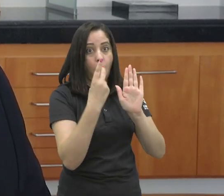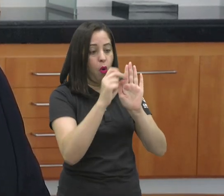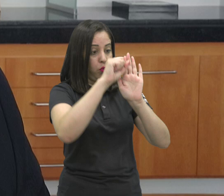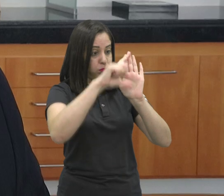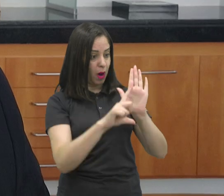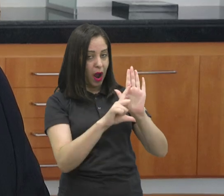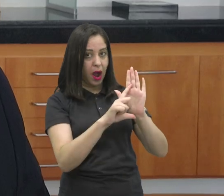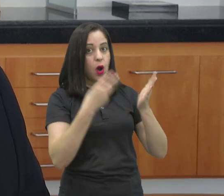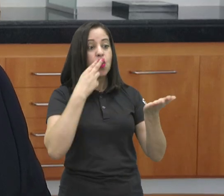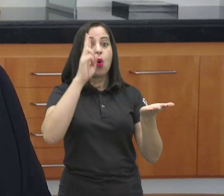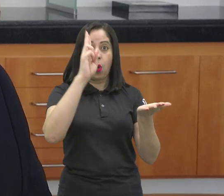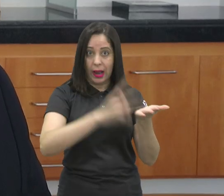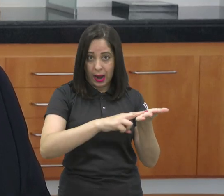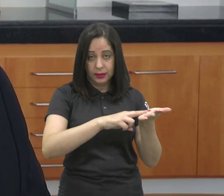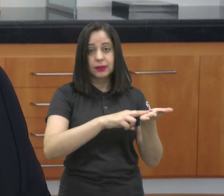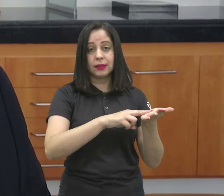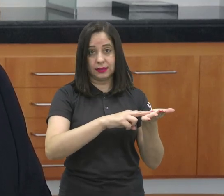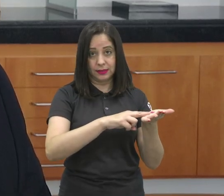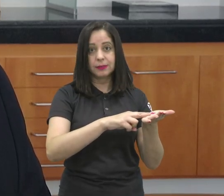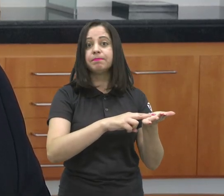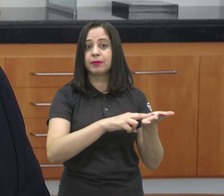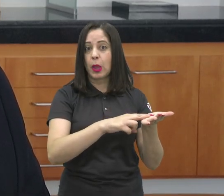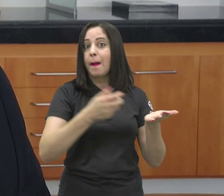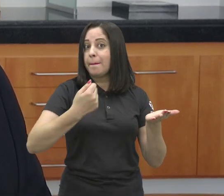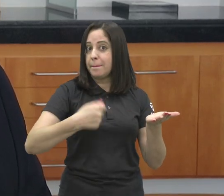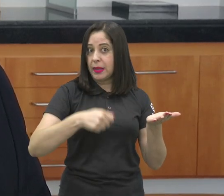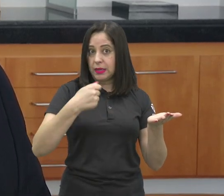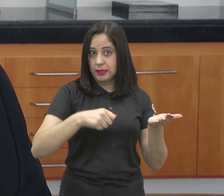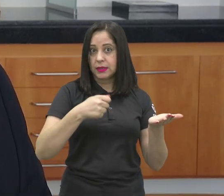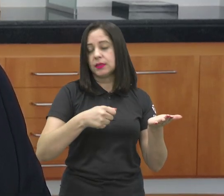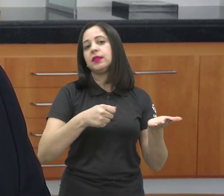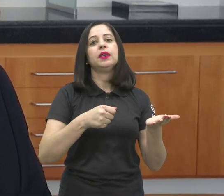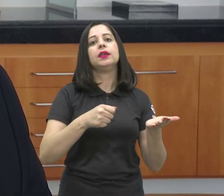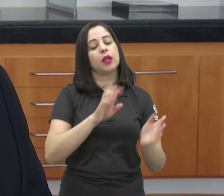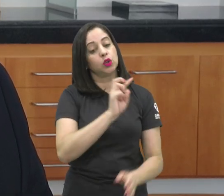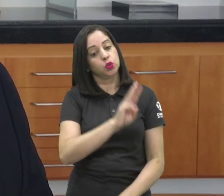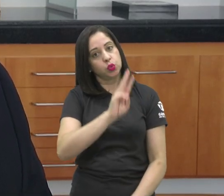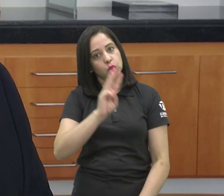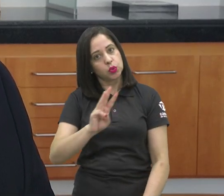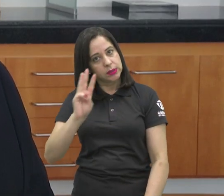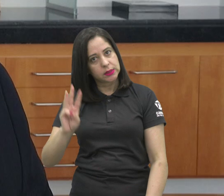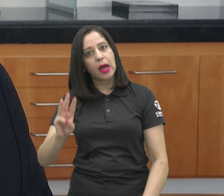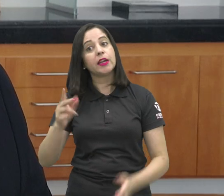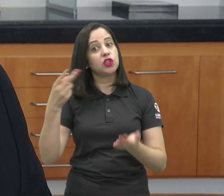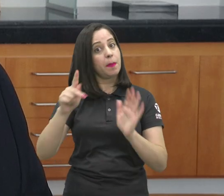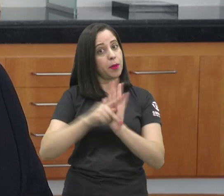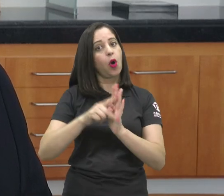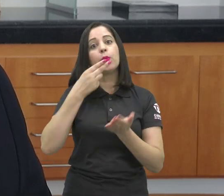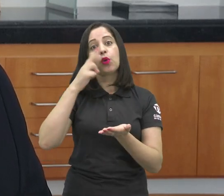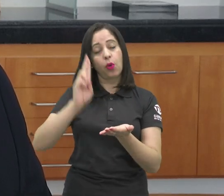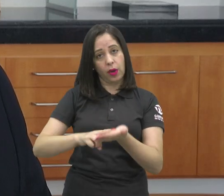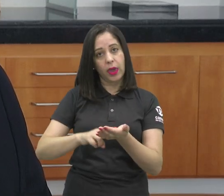O envio das cartinhas e a adoção dessas cartas devem ser realizadas no blog da campanha ou